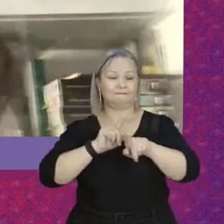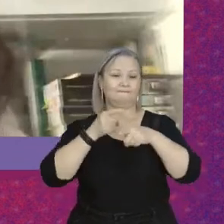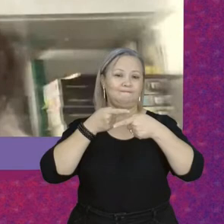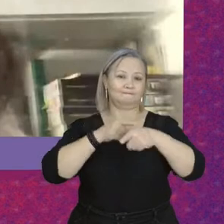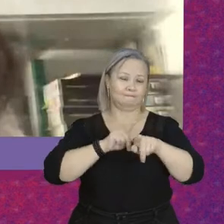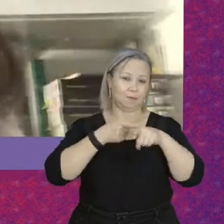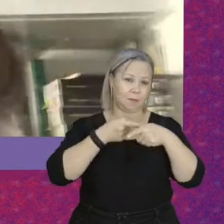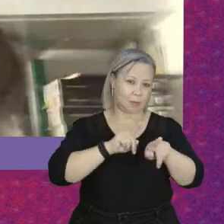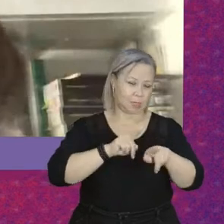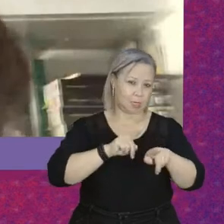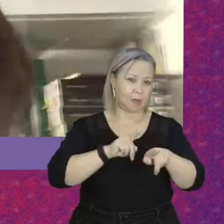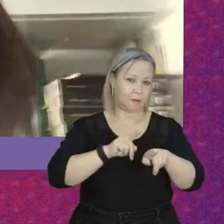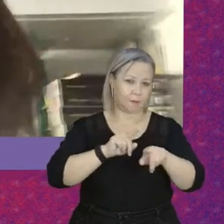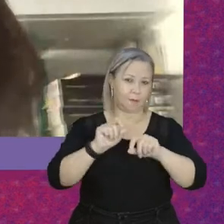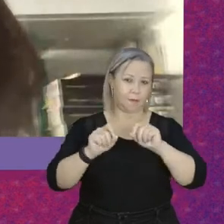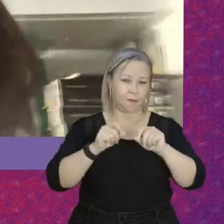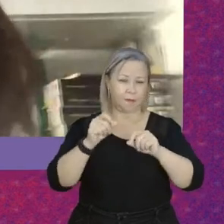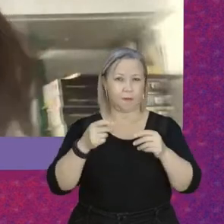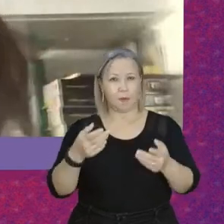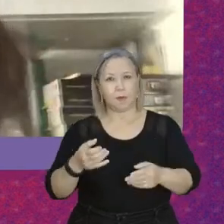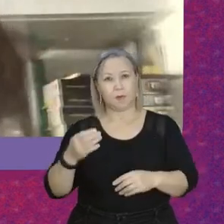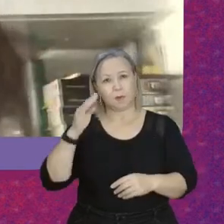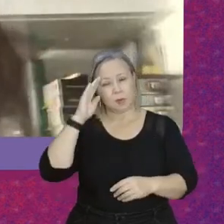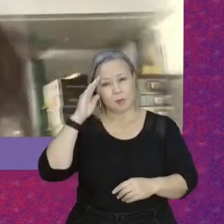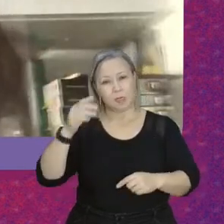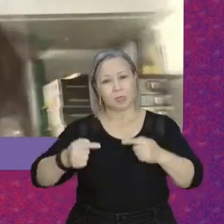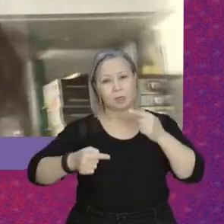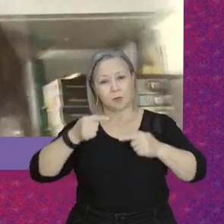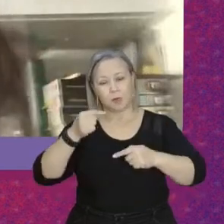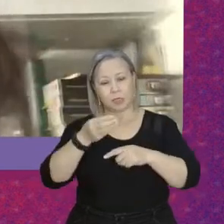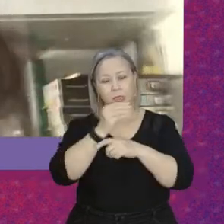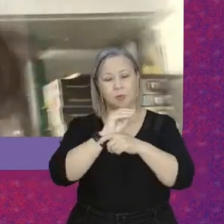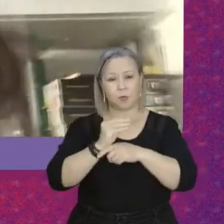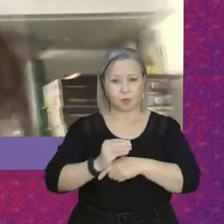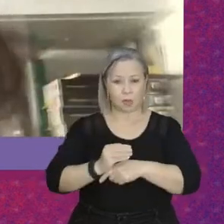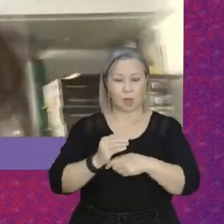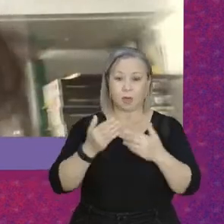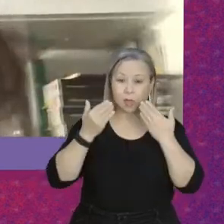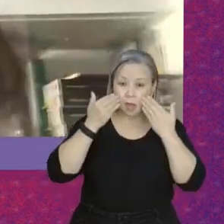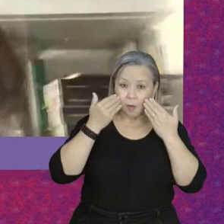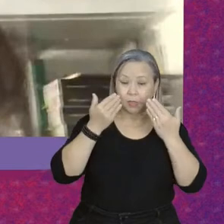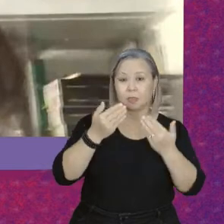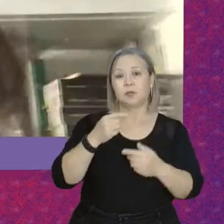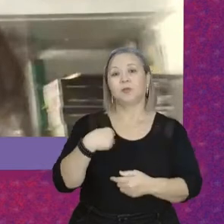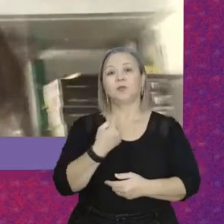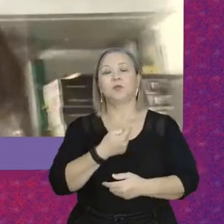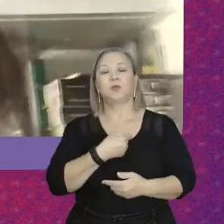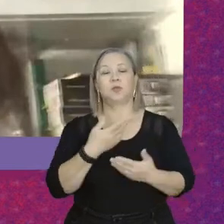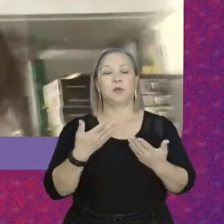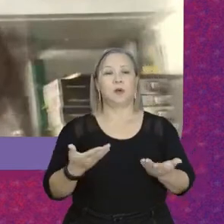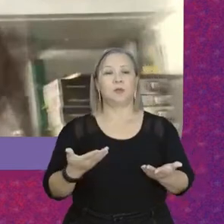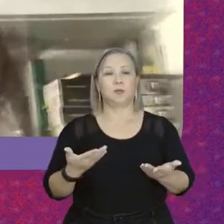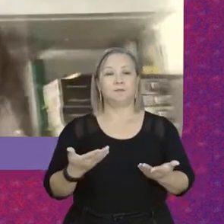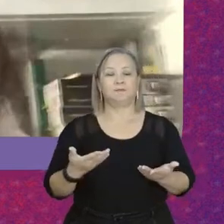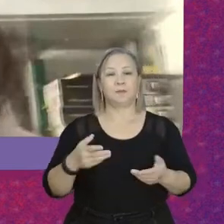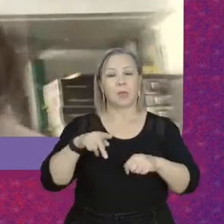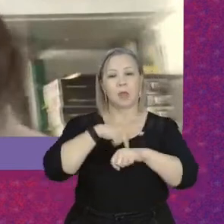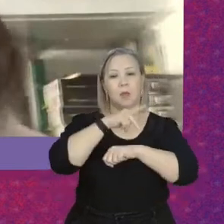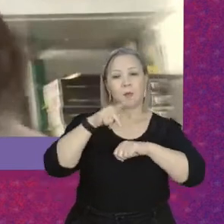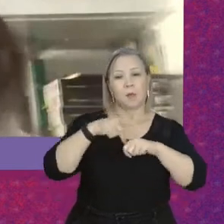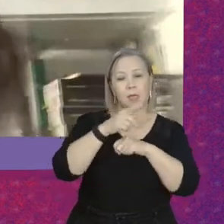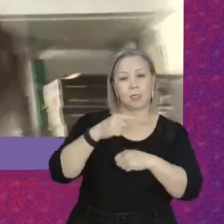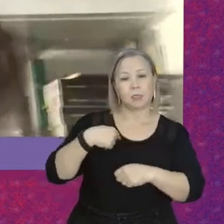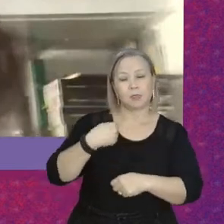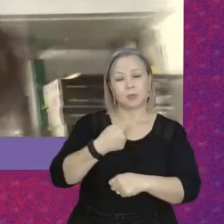desafios que, em particular, essa política e a política de cuidados apresentam para o nosso país, para as